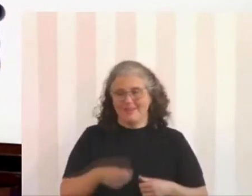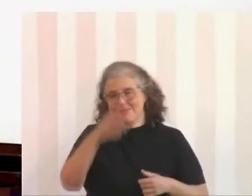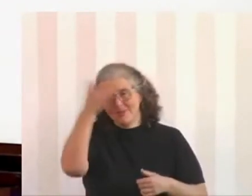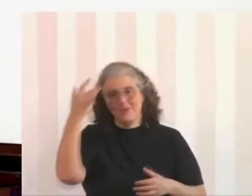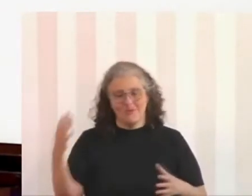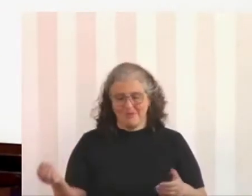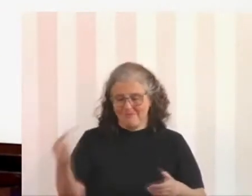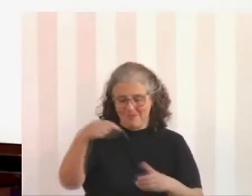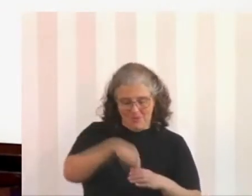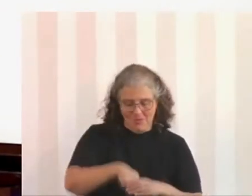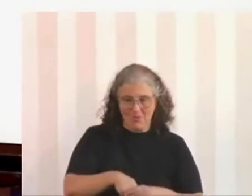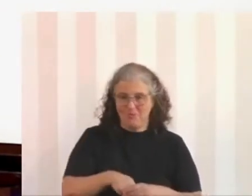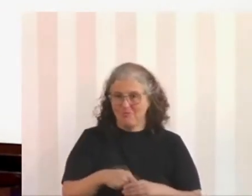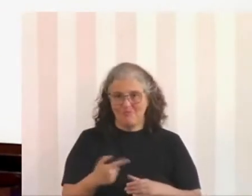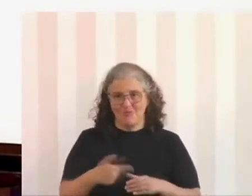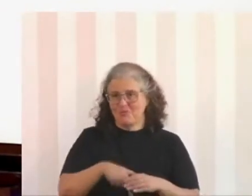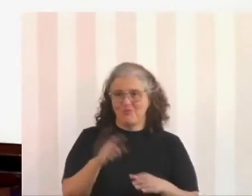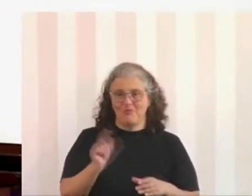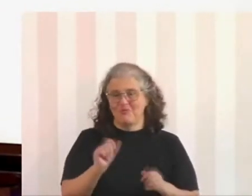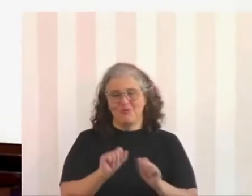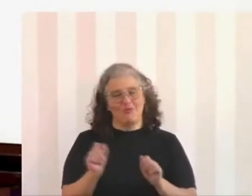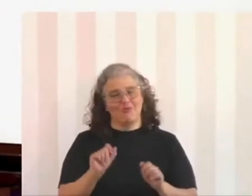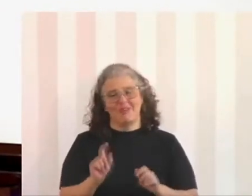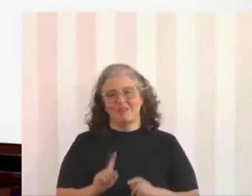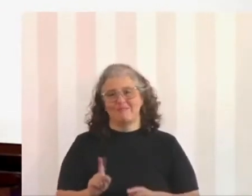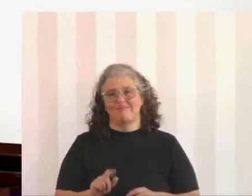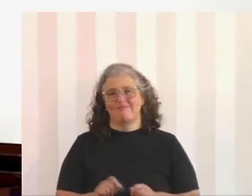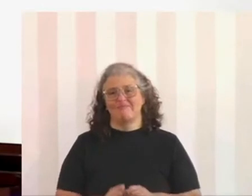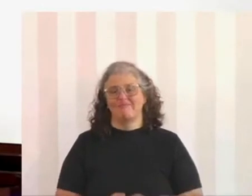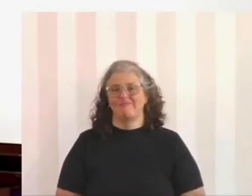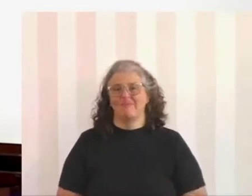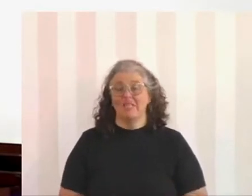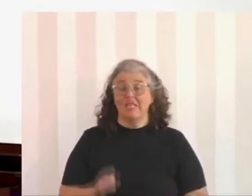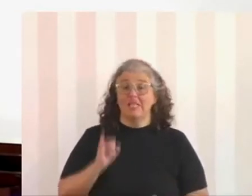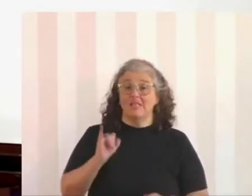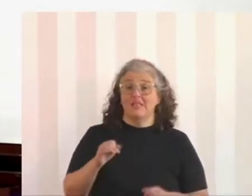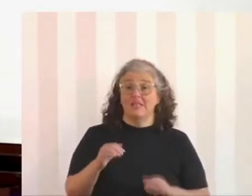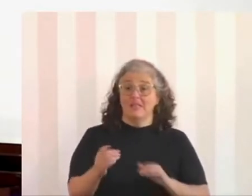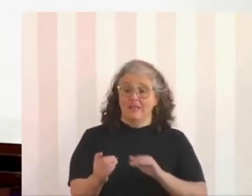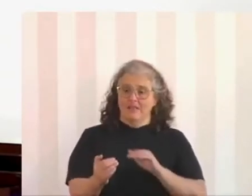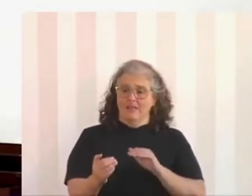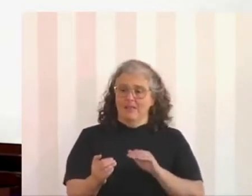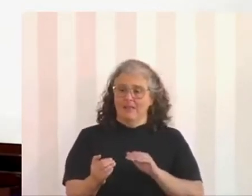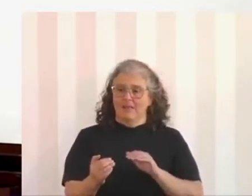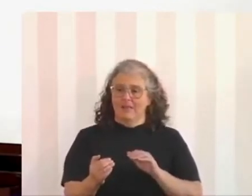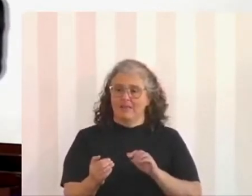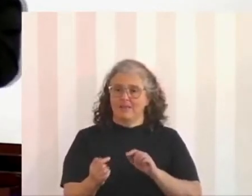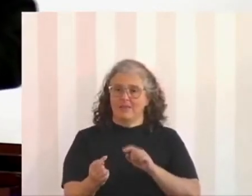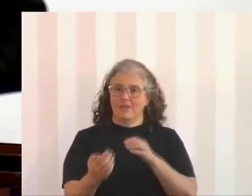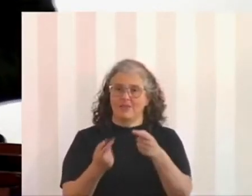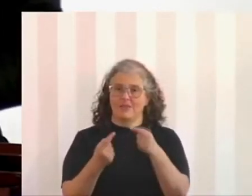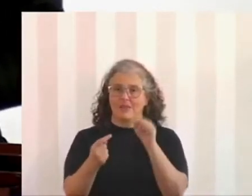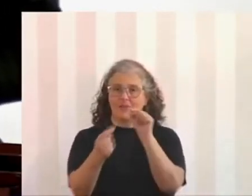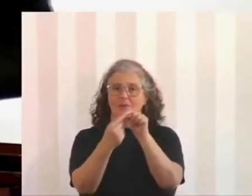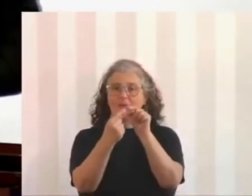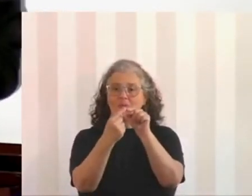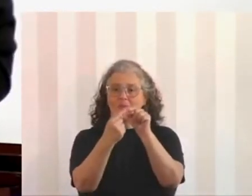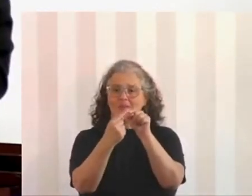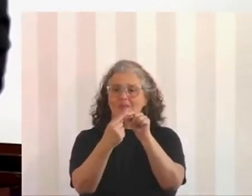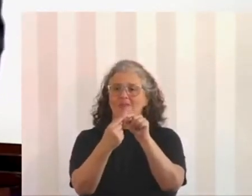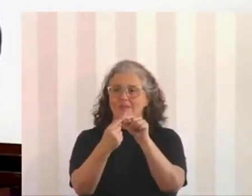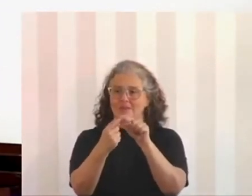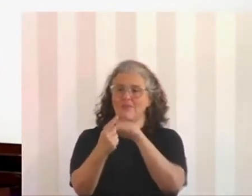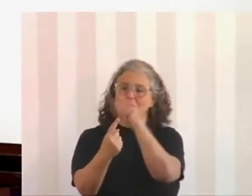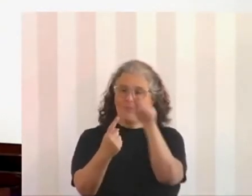valor. Está errado. Se a nossa afinidade é propositiva, todos se encaixam